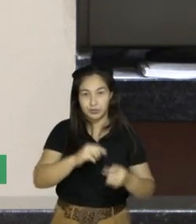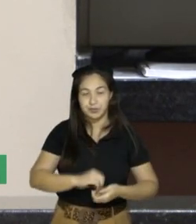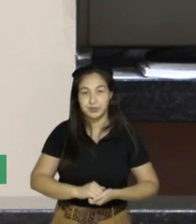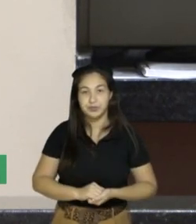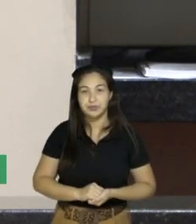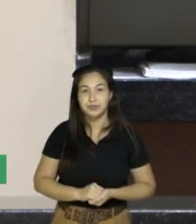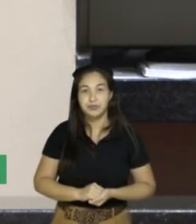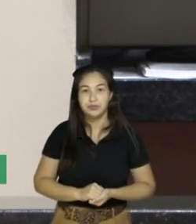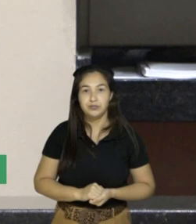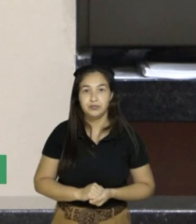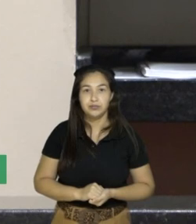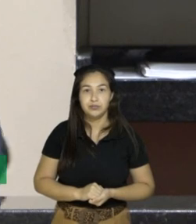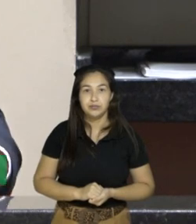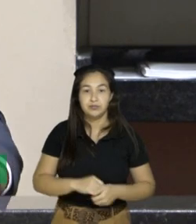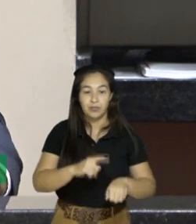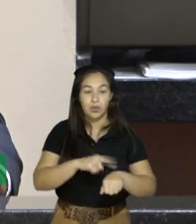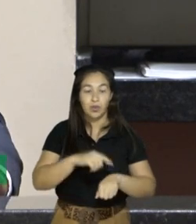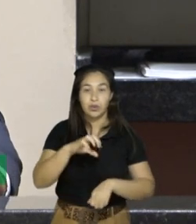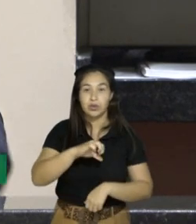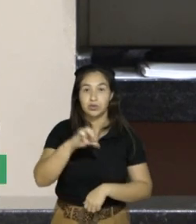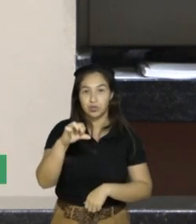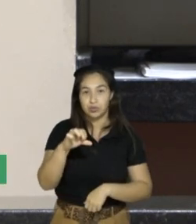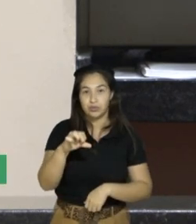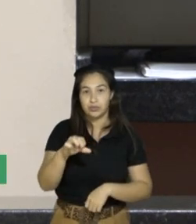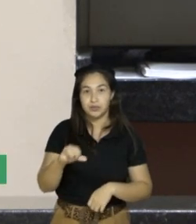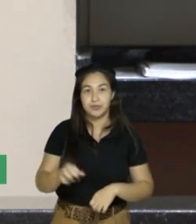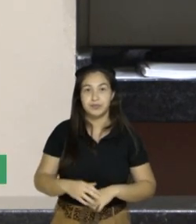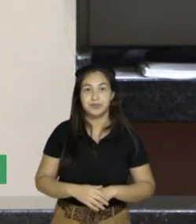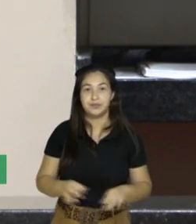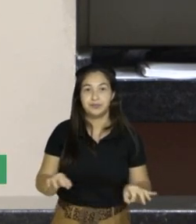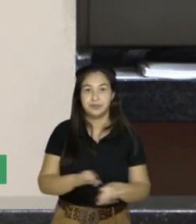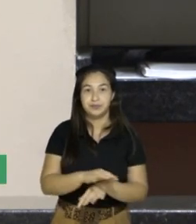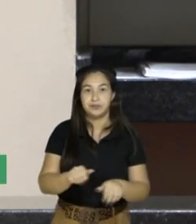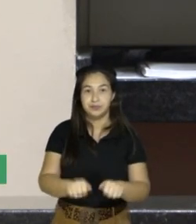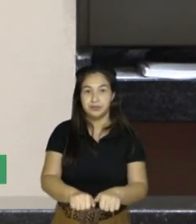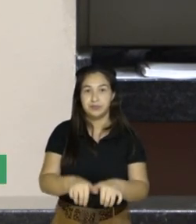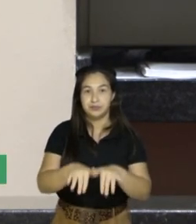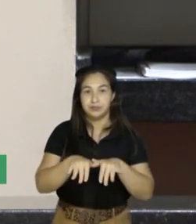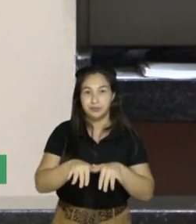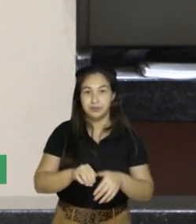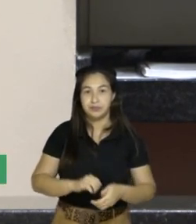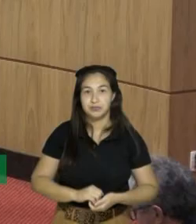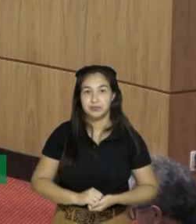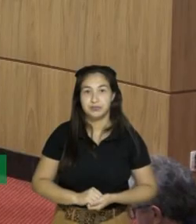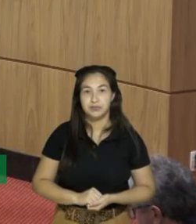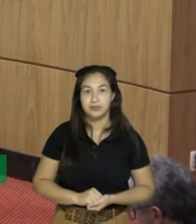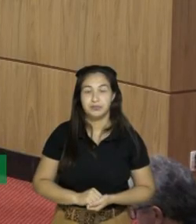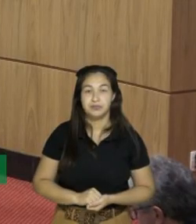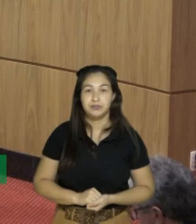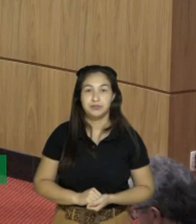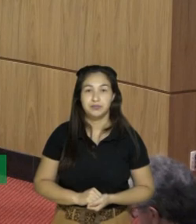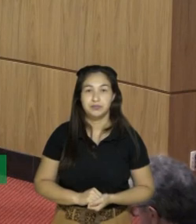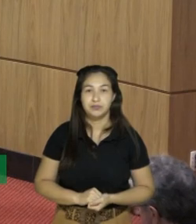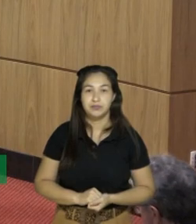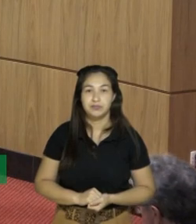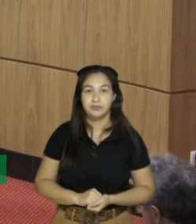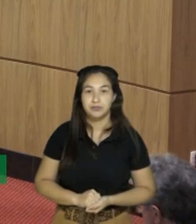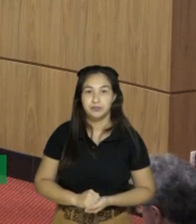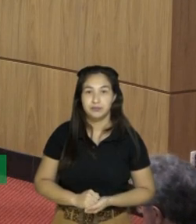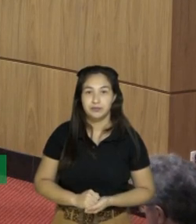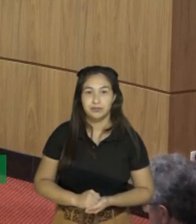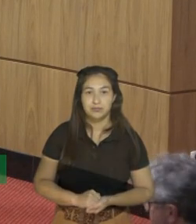às 9 horas conforme o nosso horário regimental Muito obrigado declaro encerrado a sessão